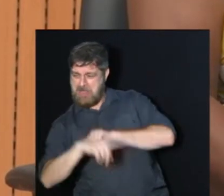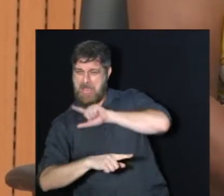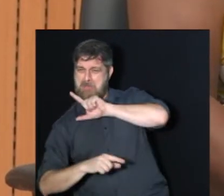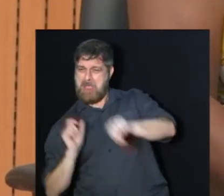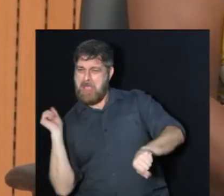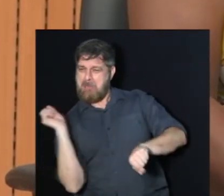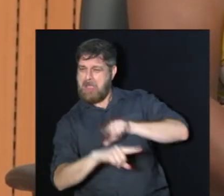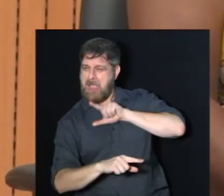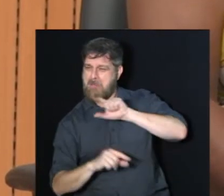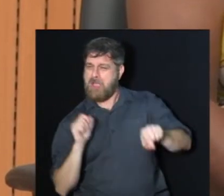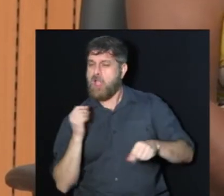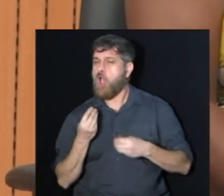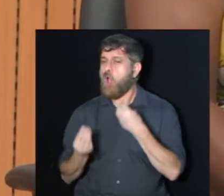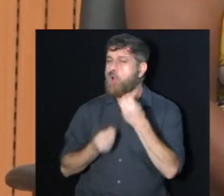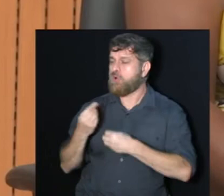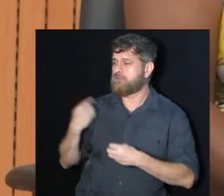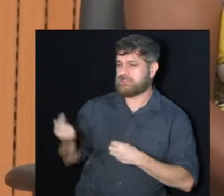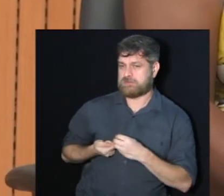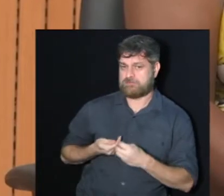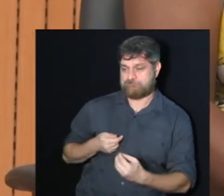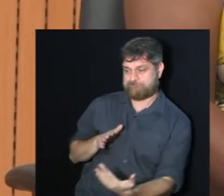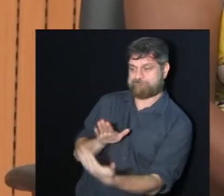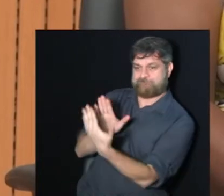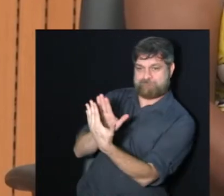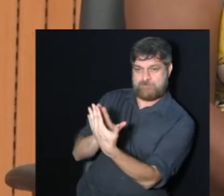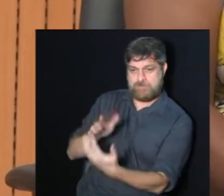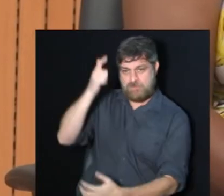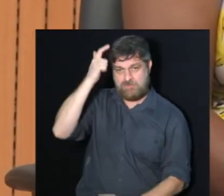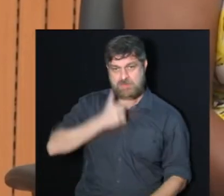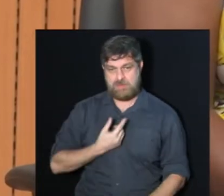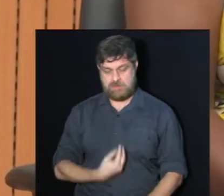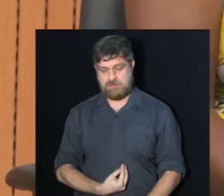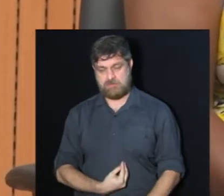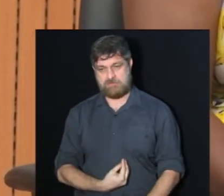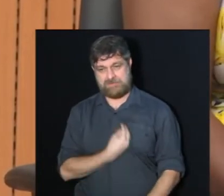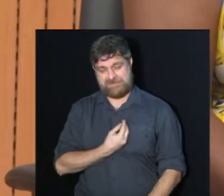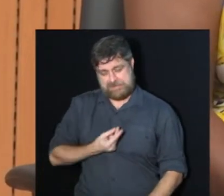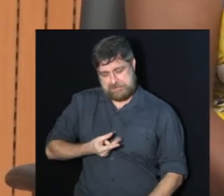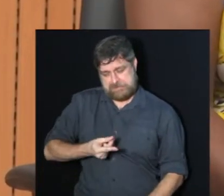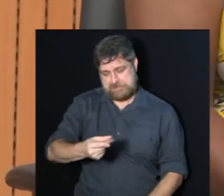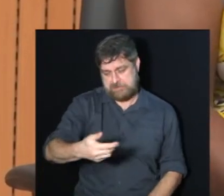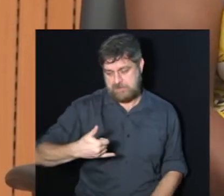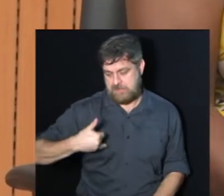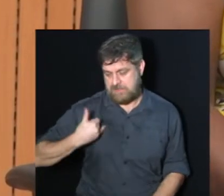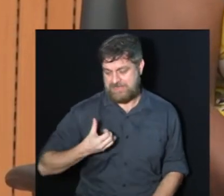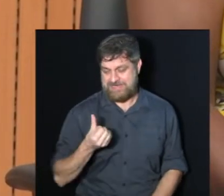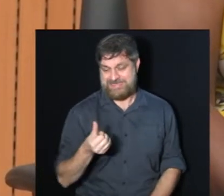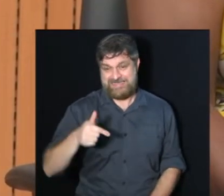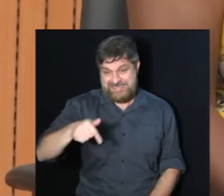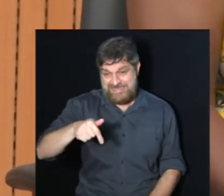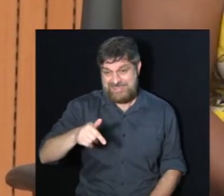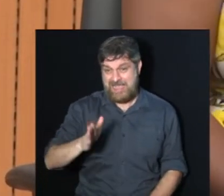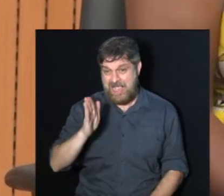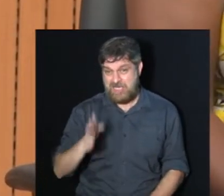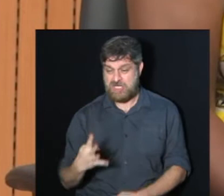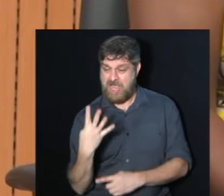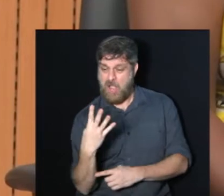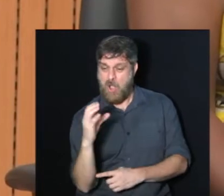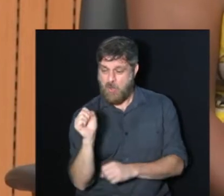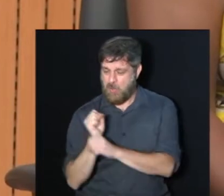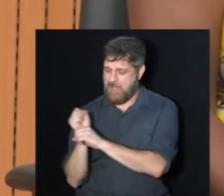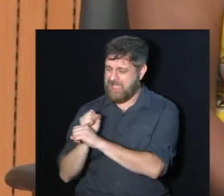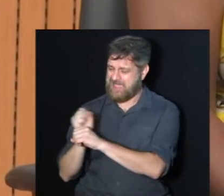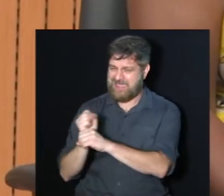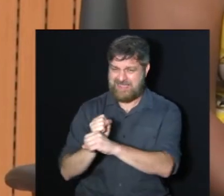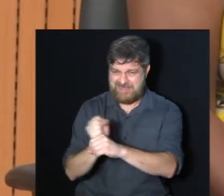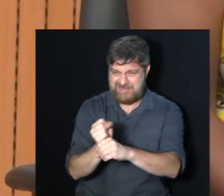que nós estamos fazendo isso a vida inteira? Olha, eu estou com mais de 60, estou com 67 anos, 40 anos de rua,